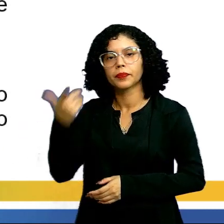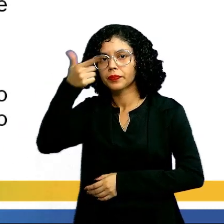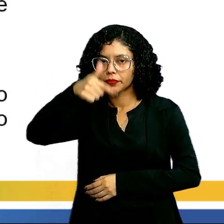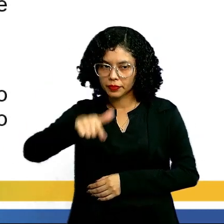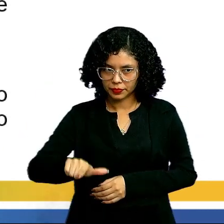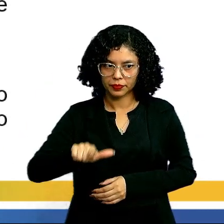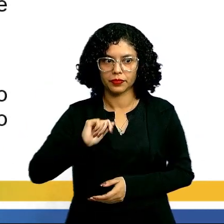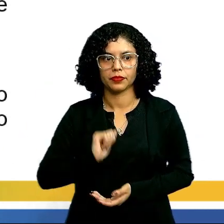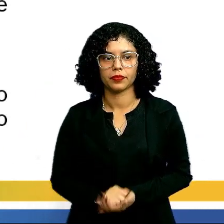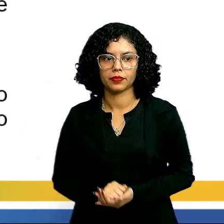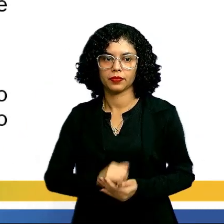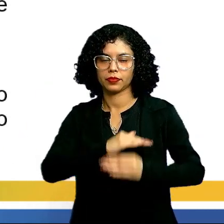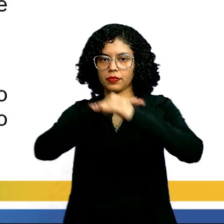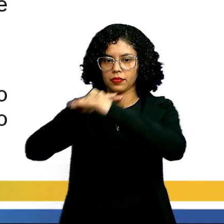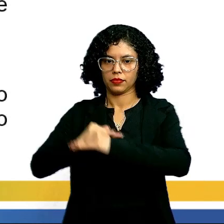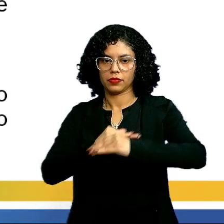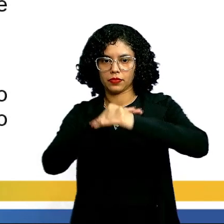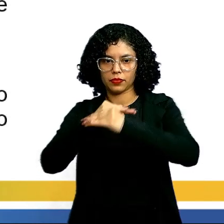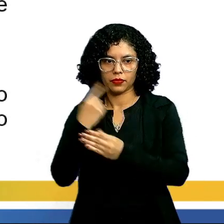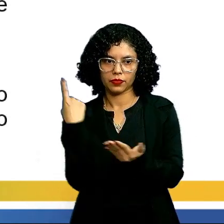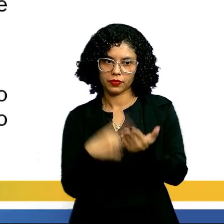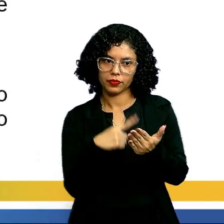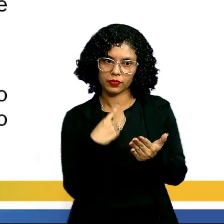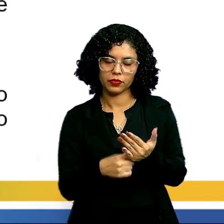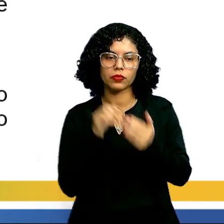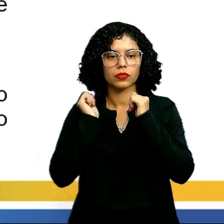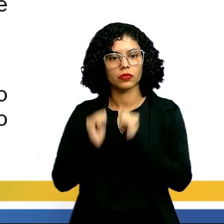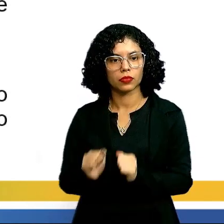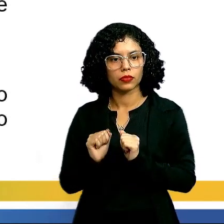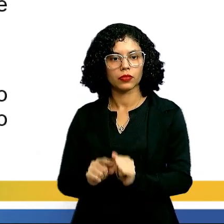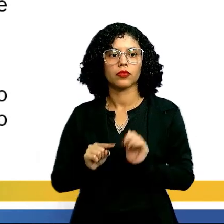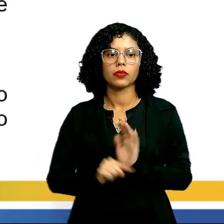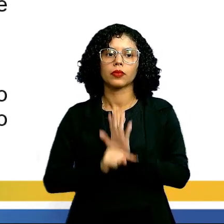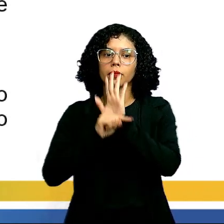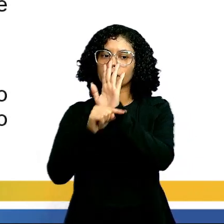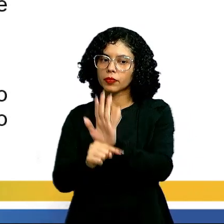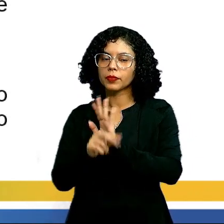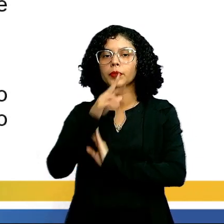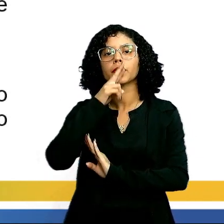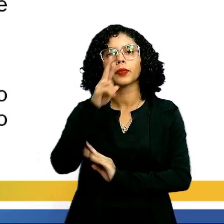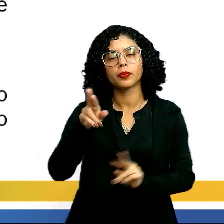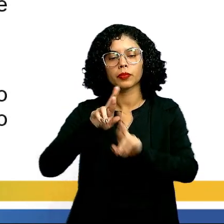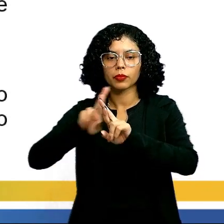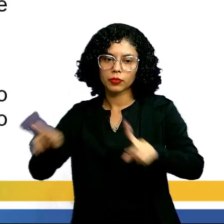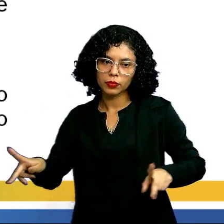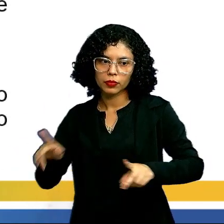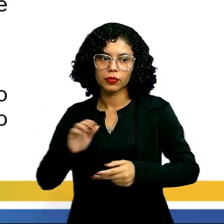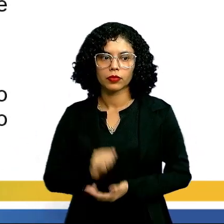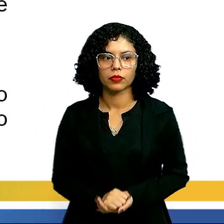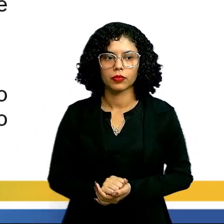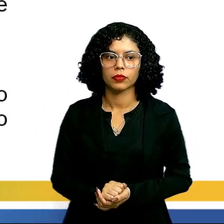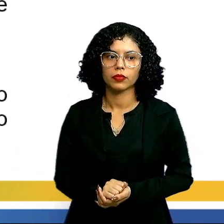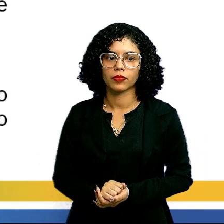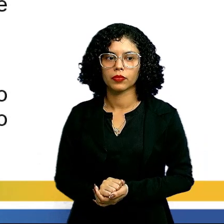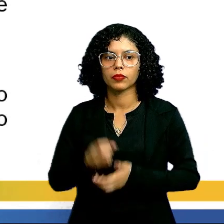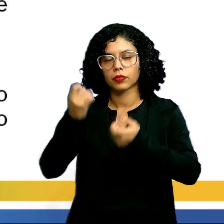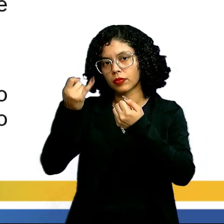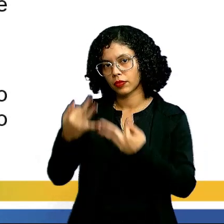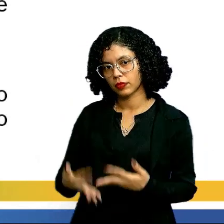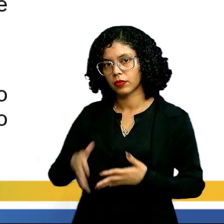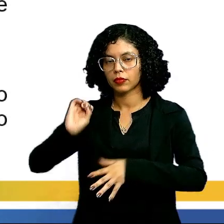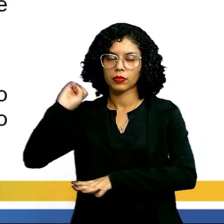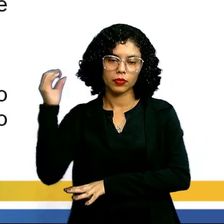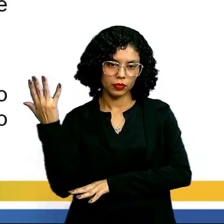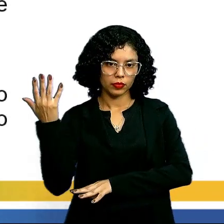que, quando repetido, em iguais condições, pode fornecer resultados diferentes,